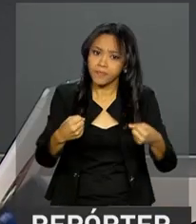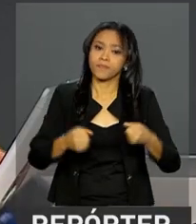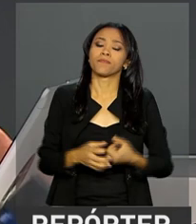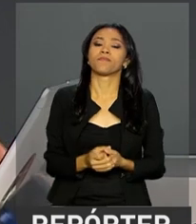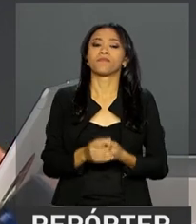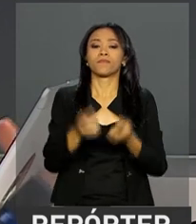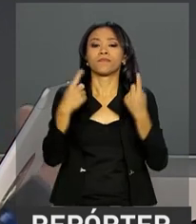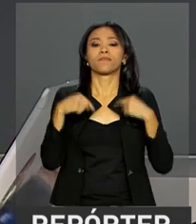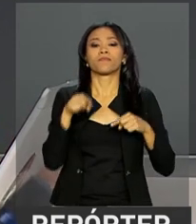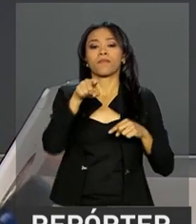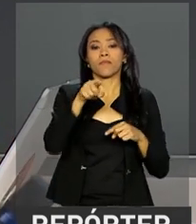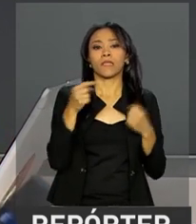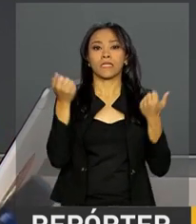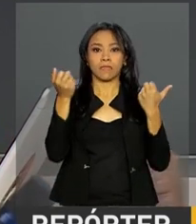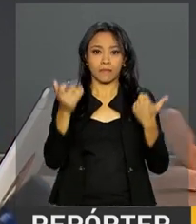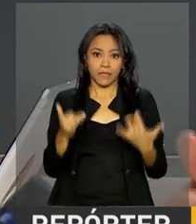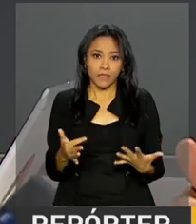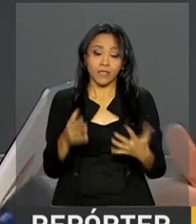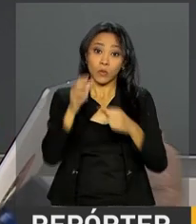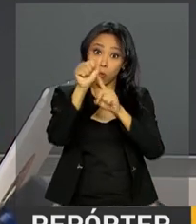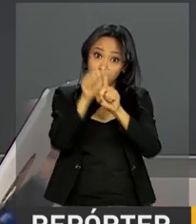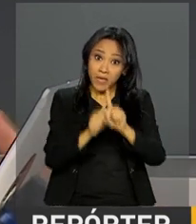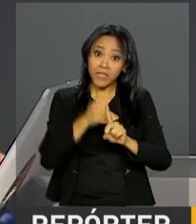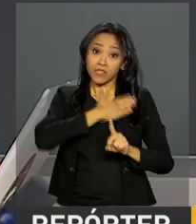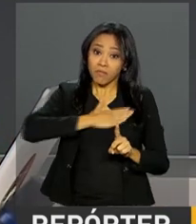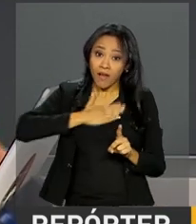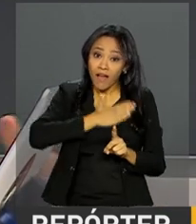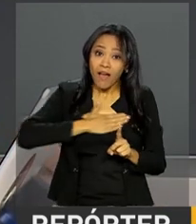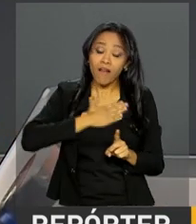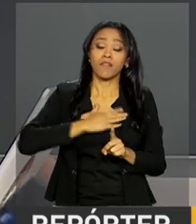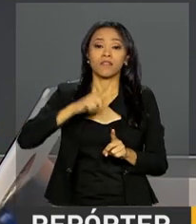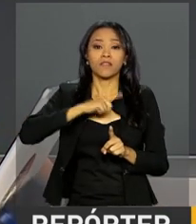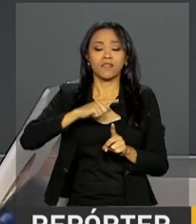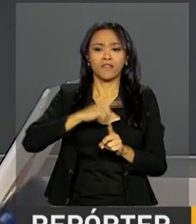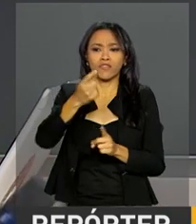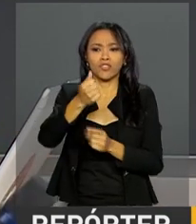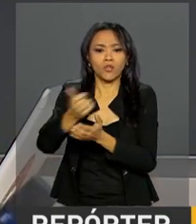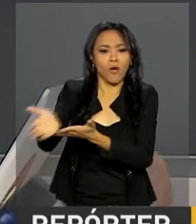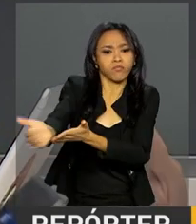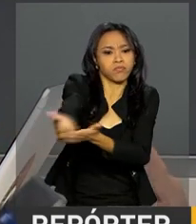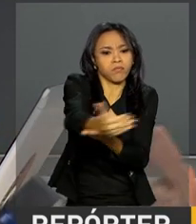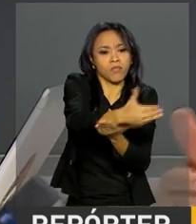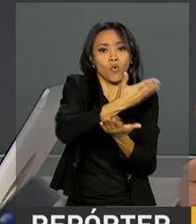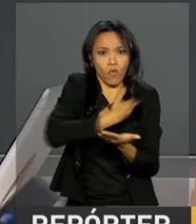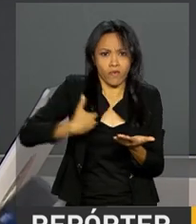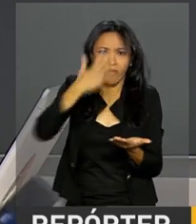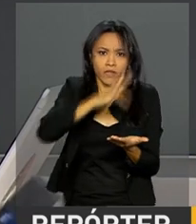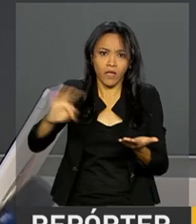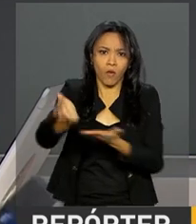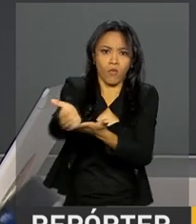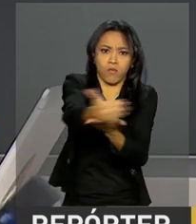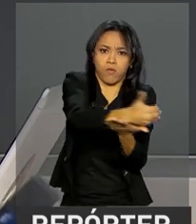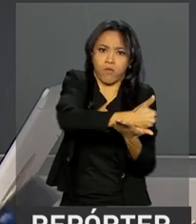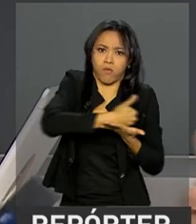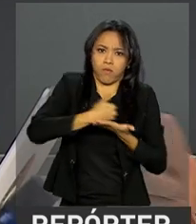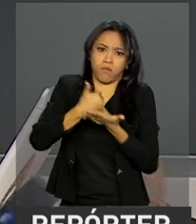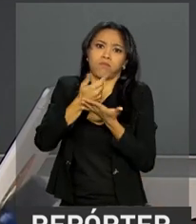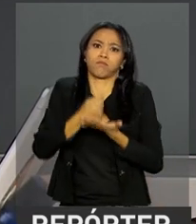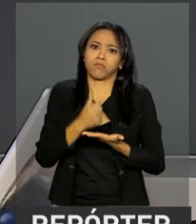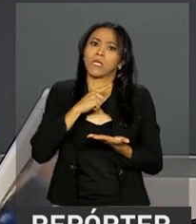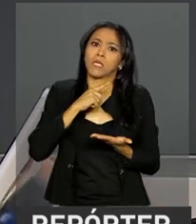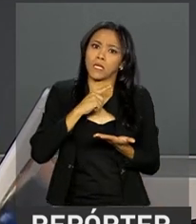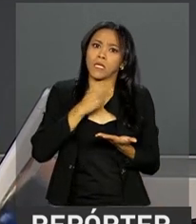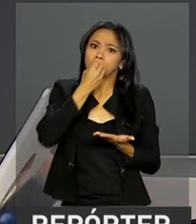O impacto para baixo que teve na arrecadação exatamente da apropriação como